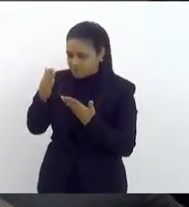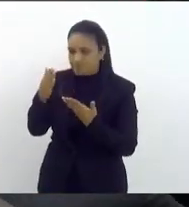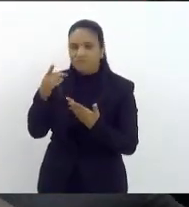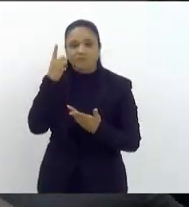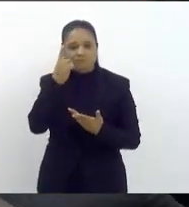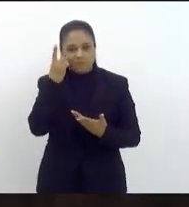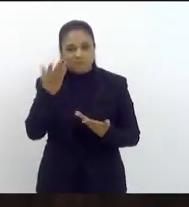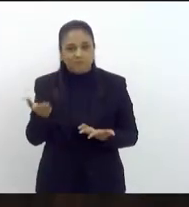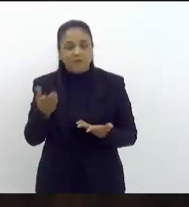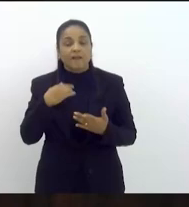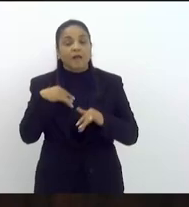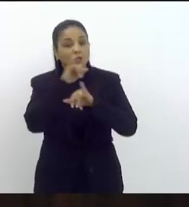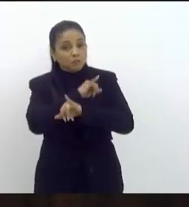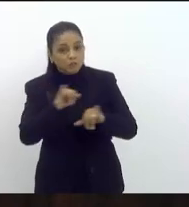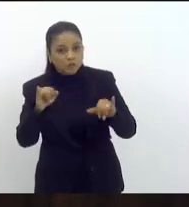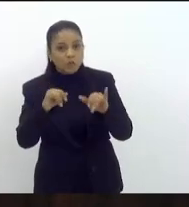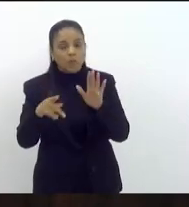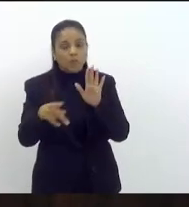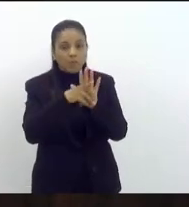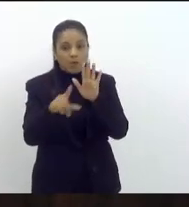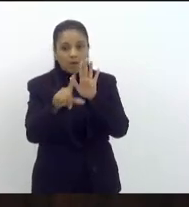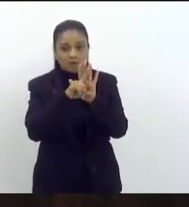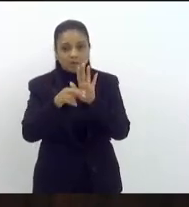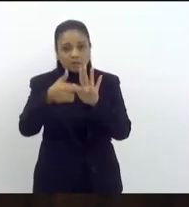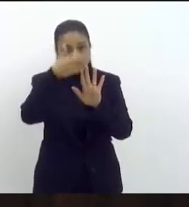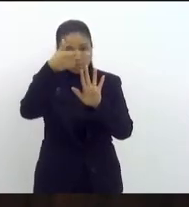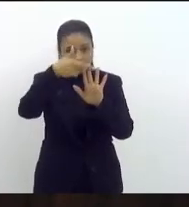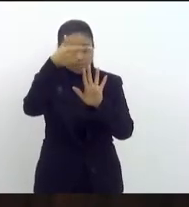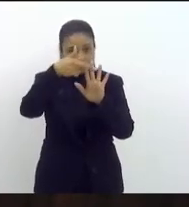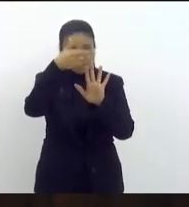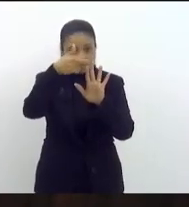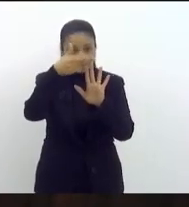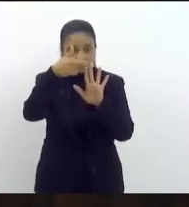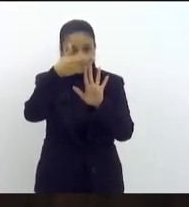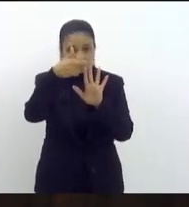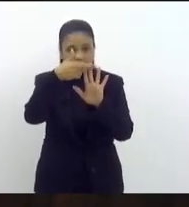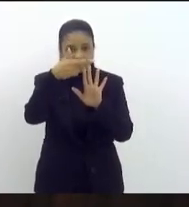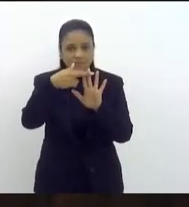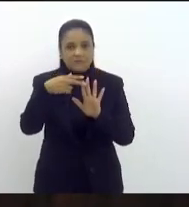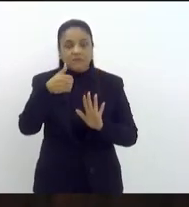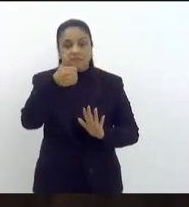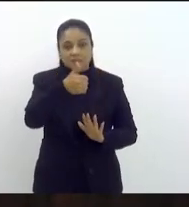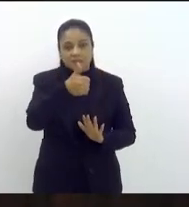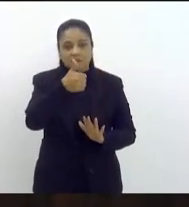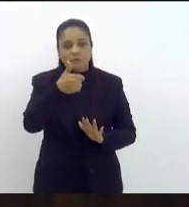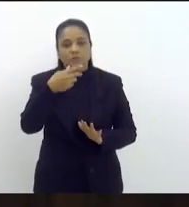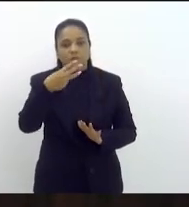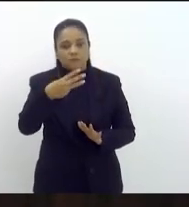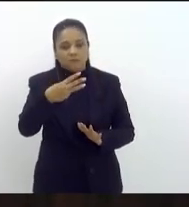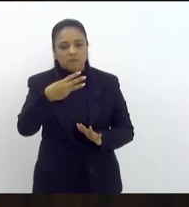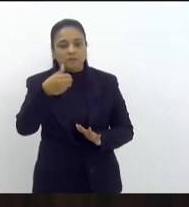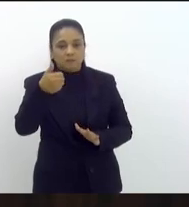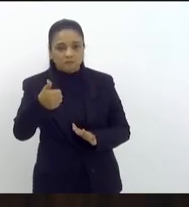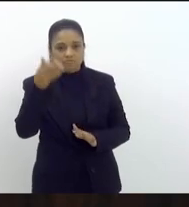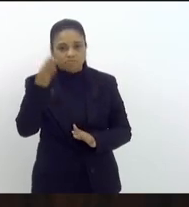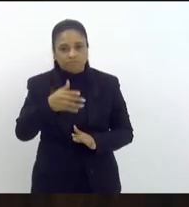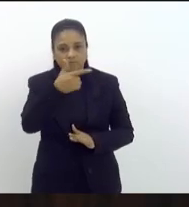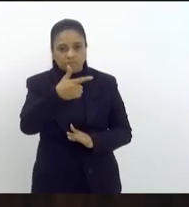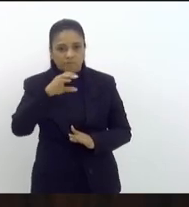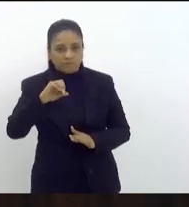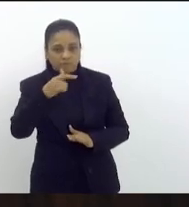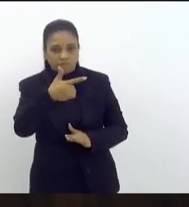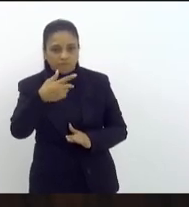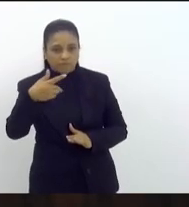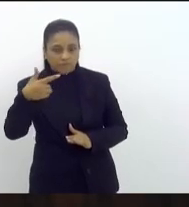anuncio projeto de resolução 131 de 2023 de autoria dos deputados